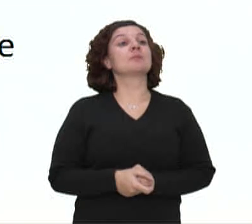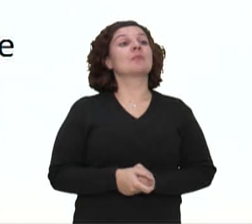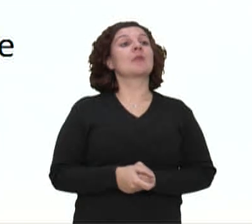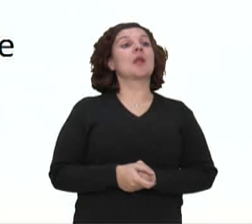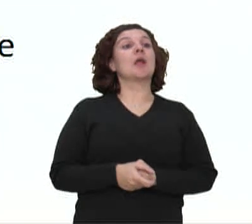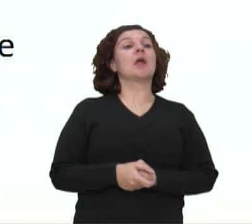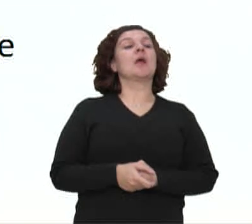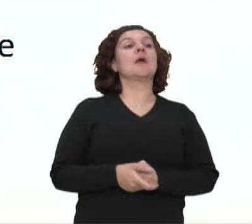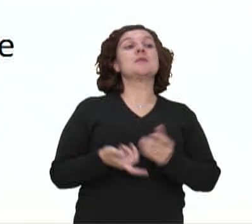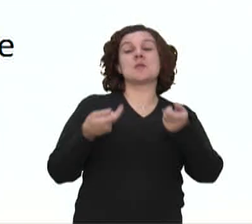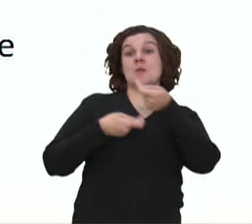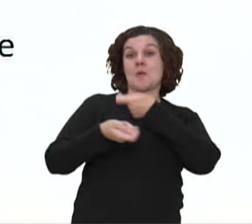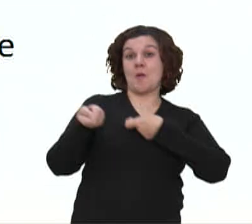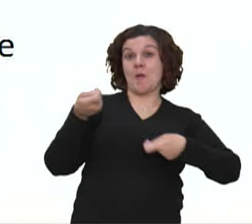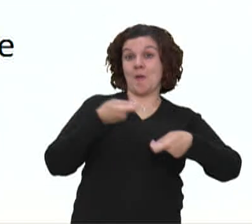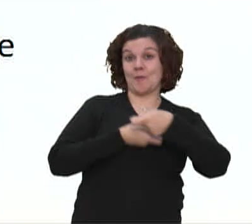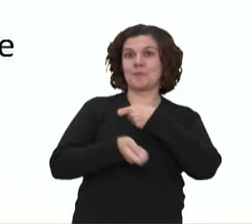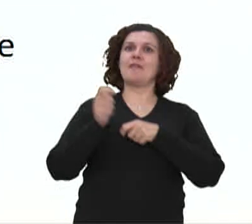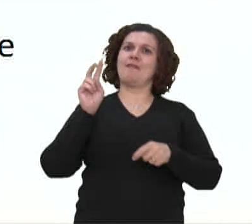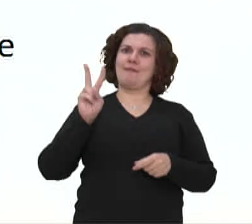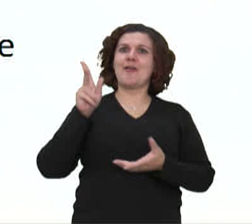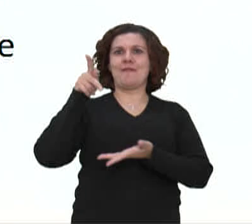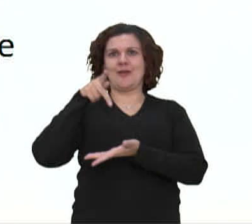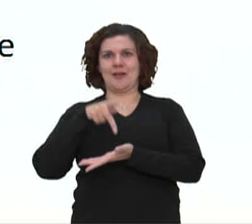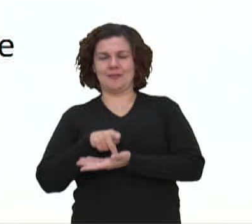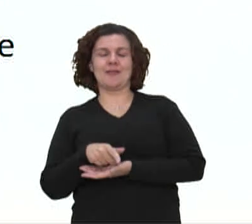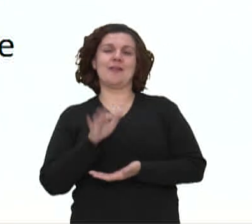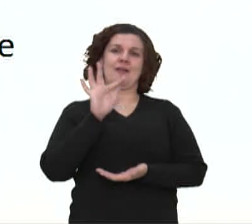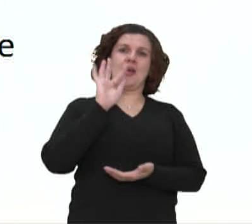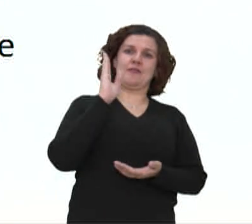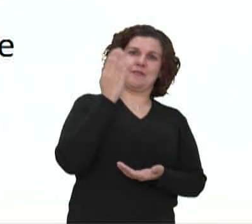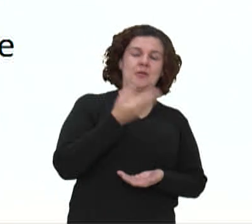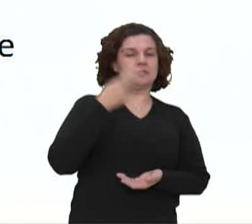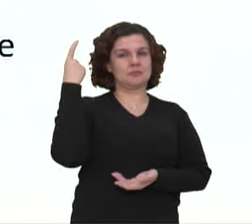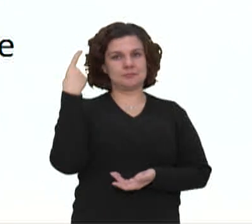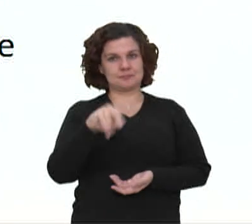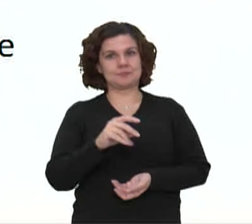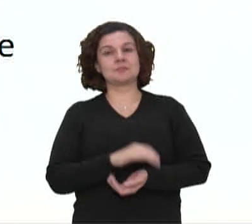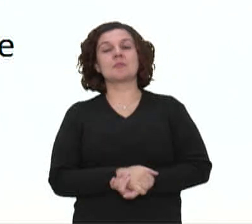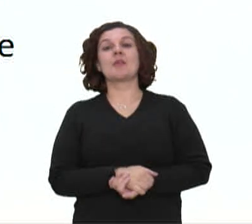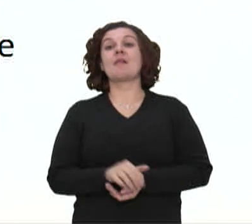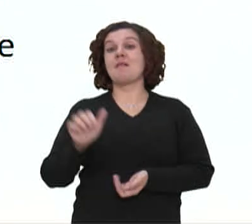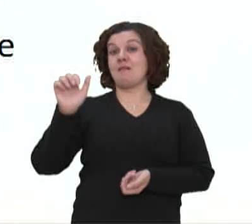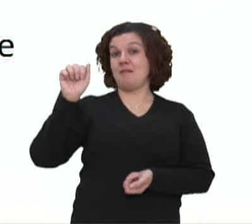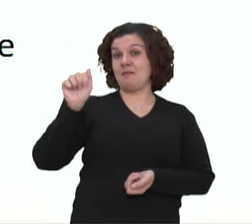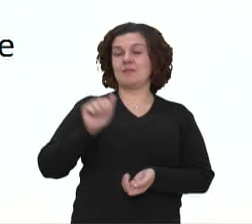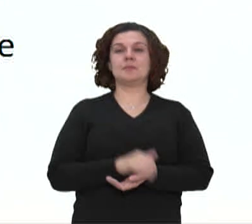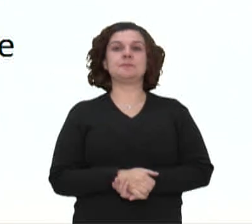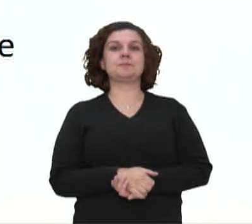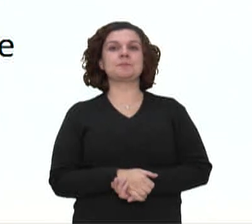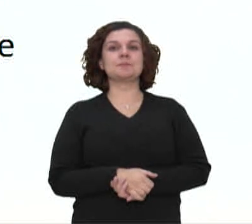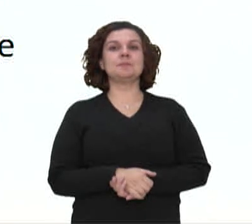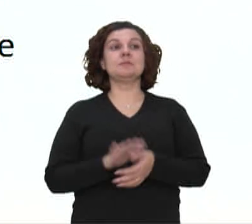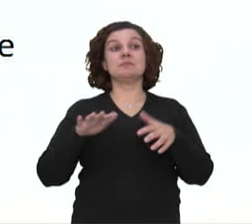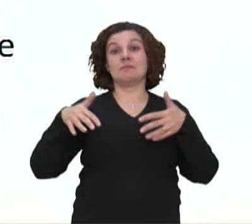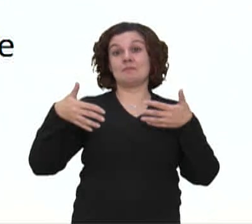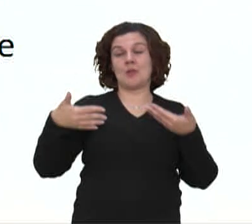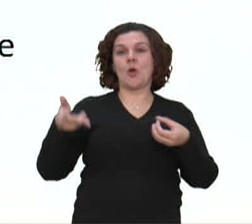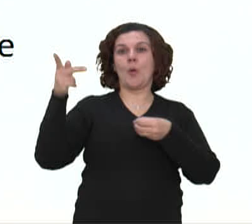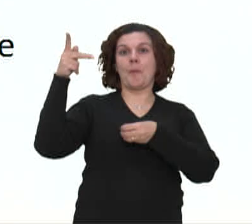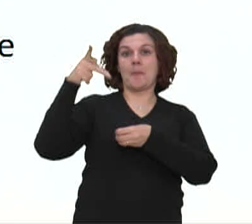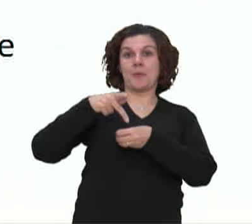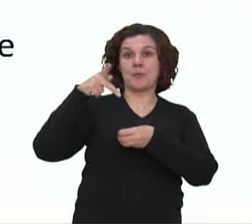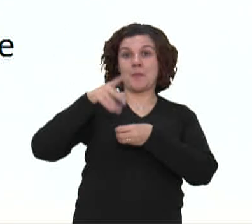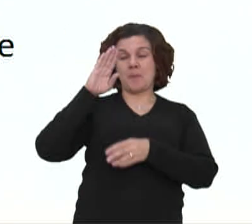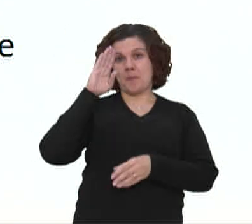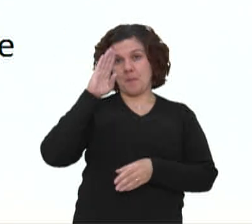Em relação à economia da África, marque V para verdadeiro e F para falso e vamos que vamos. Letra A. Mesmo que o petróleo seja um